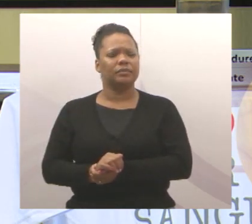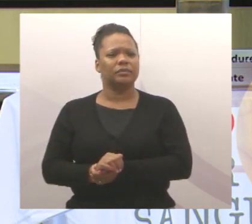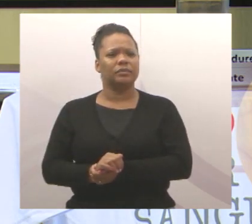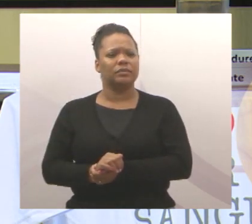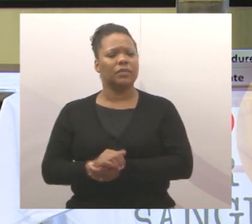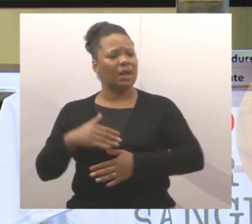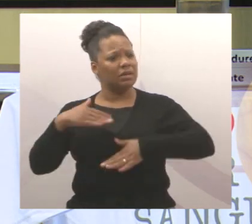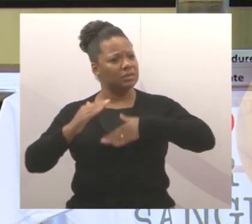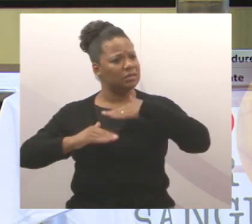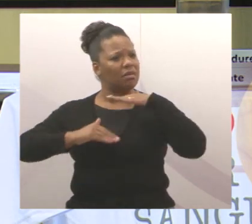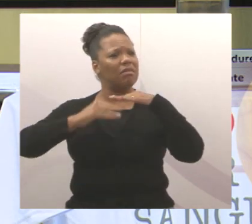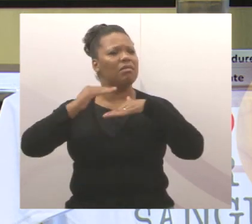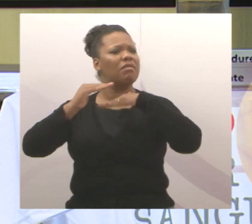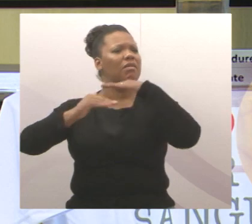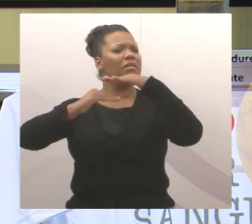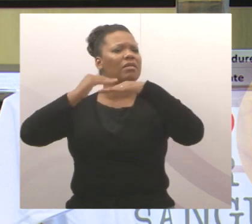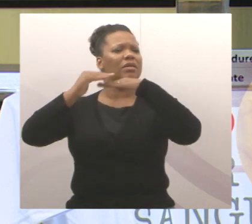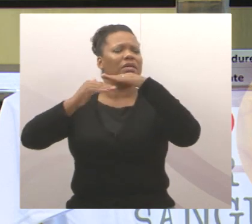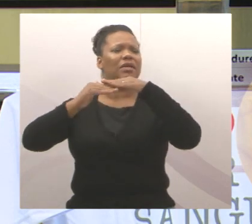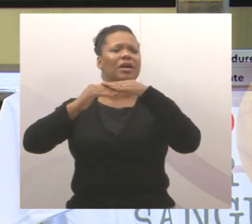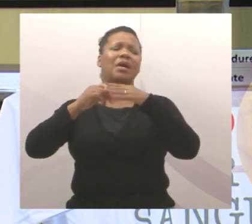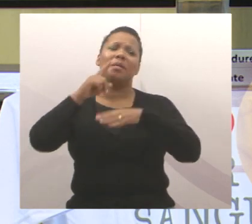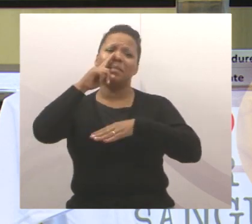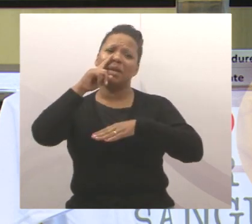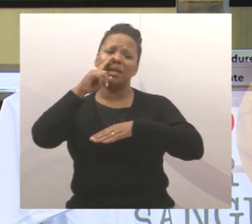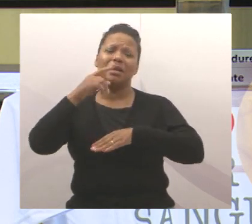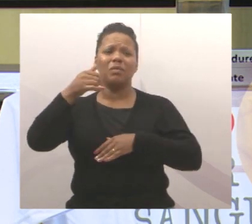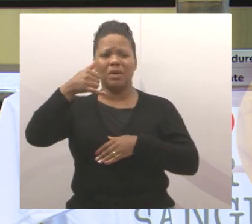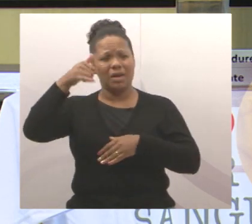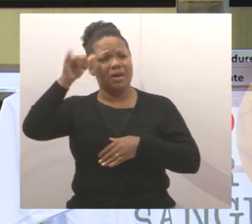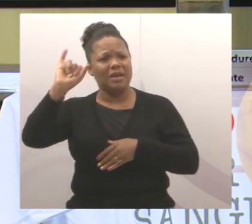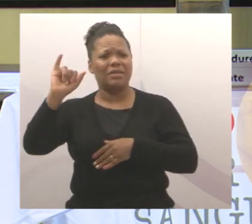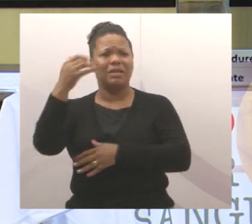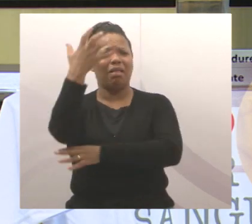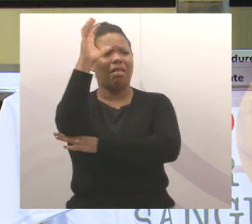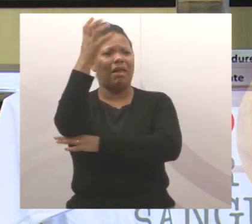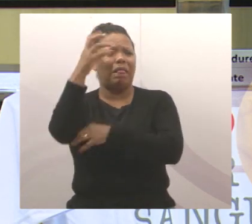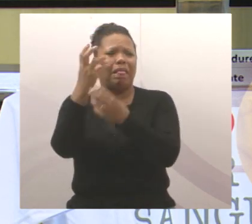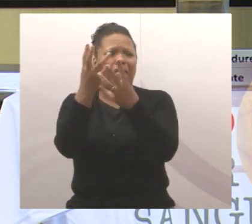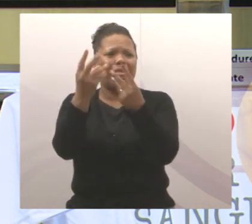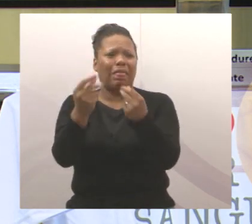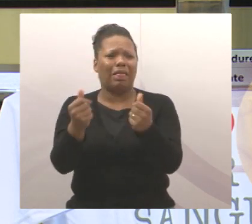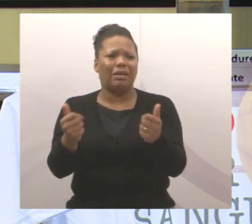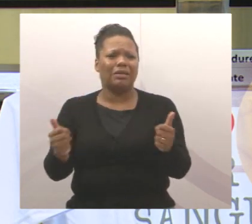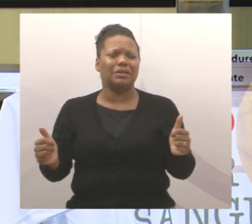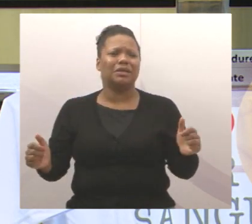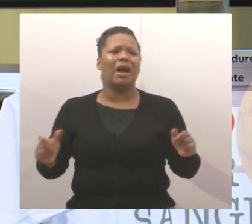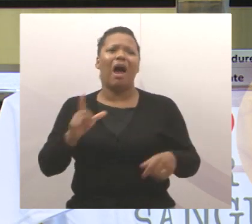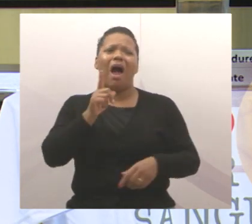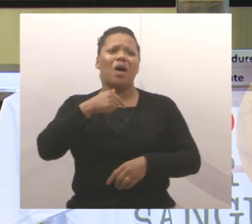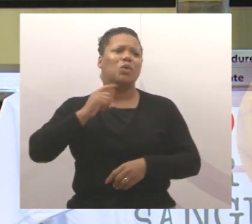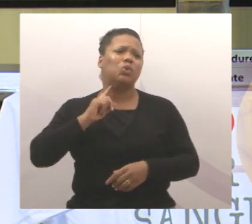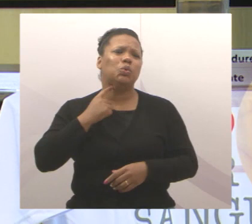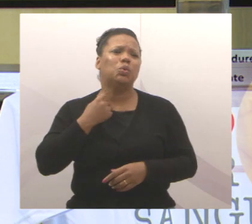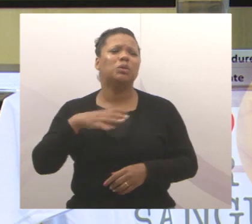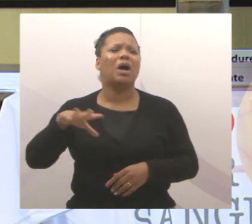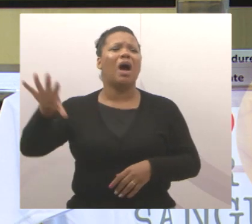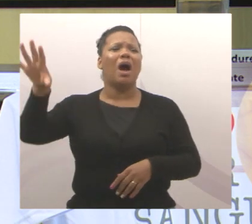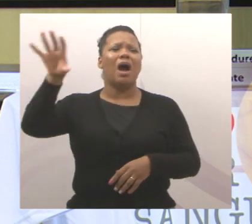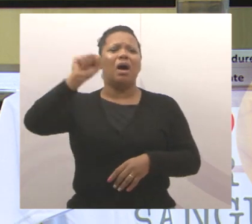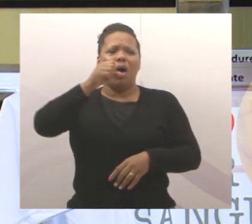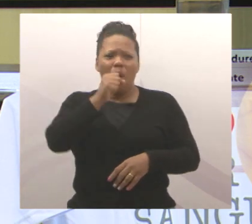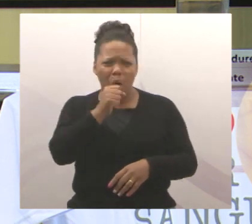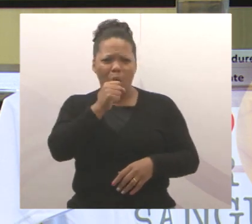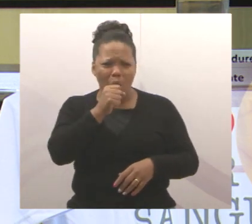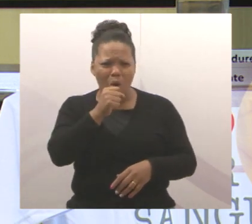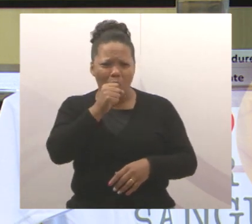nome do desenvolvimento, devastam florestas, exaurem o solo, exterminam a fauna, poluem as águas e o ar. Portanto,